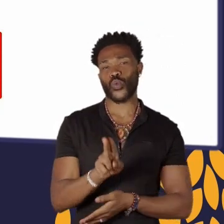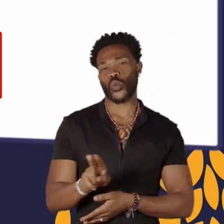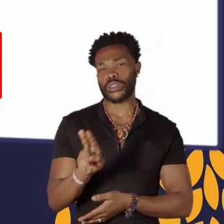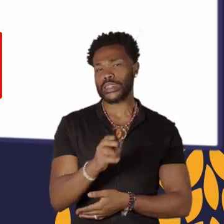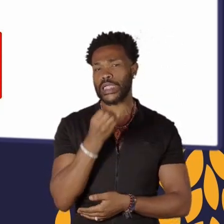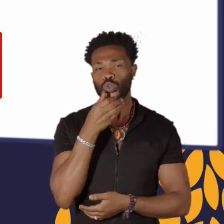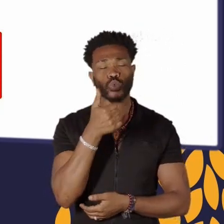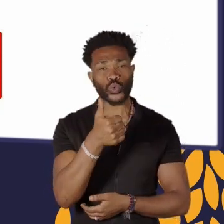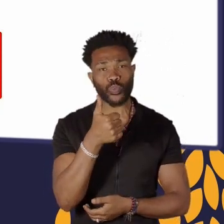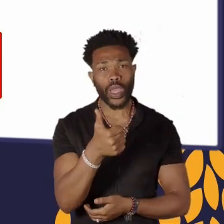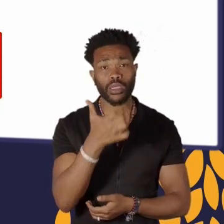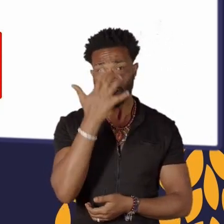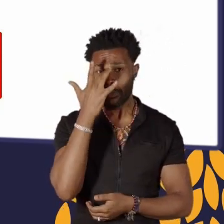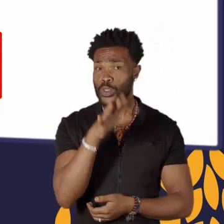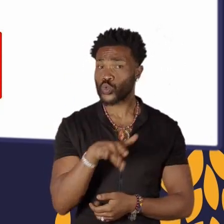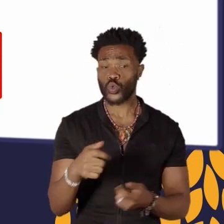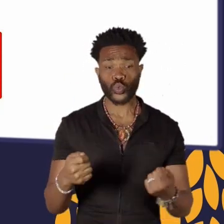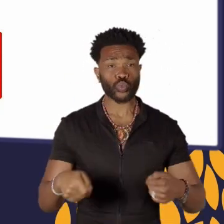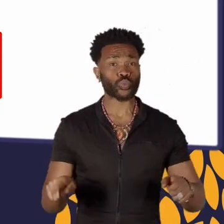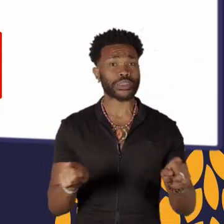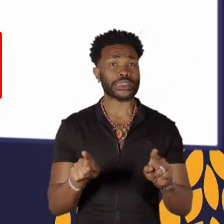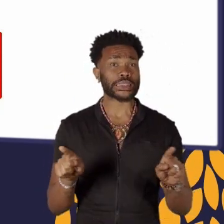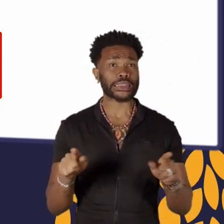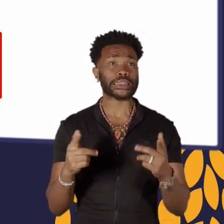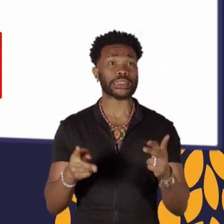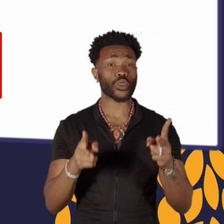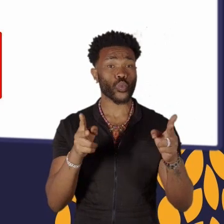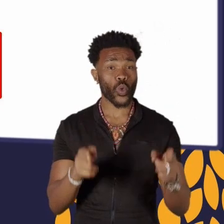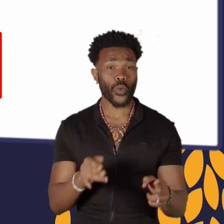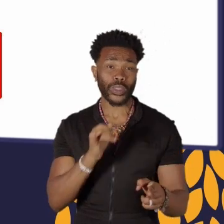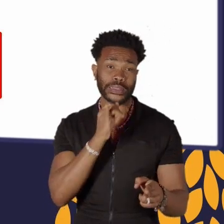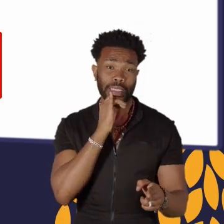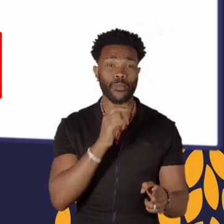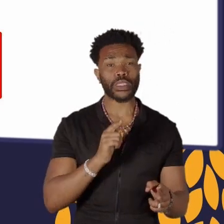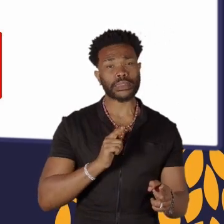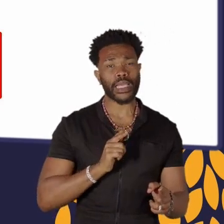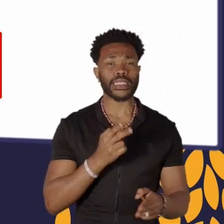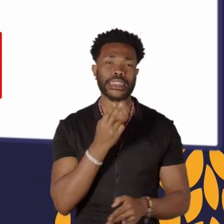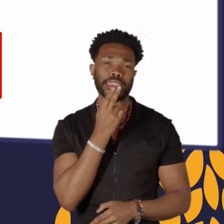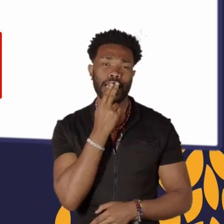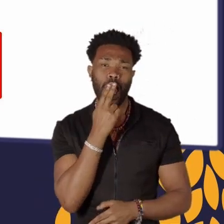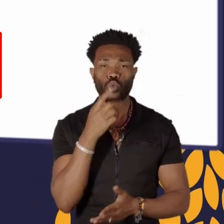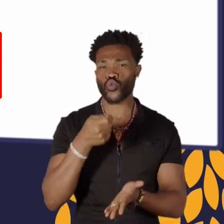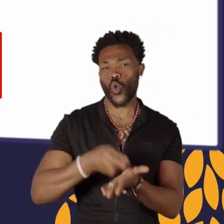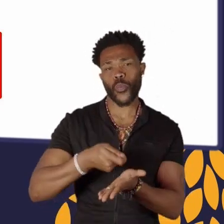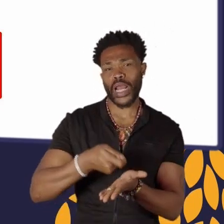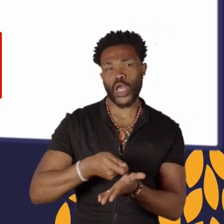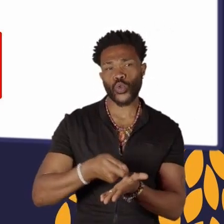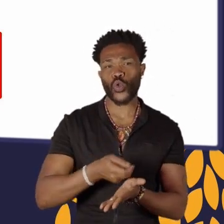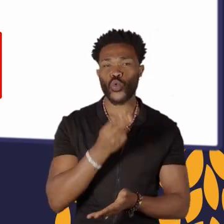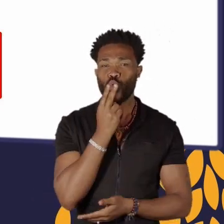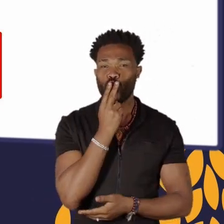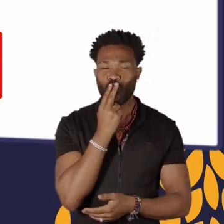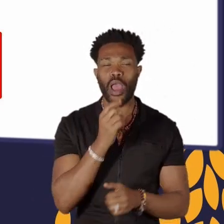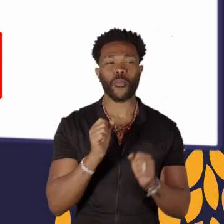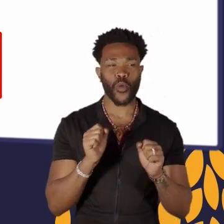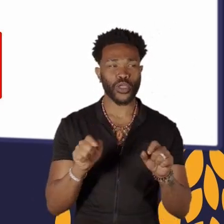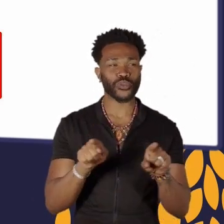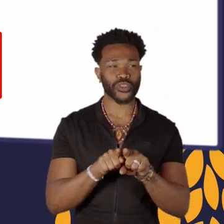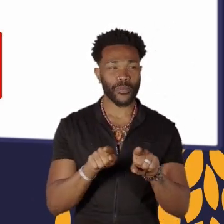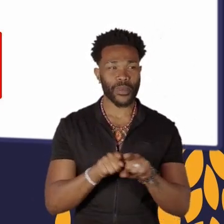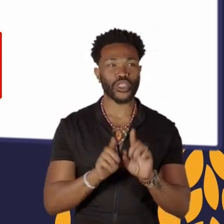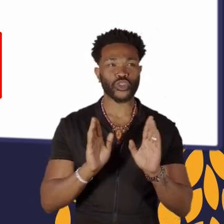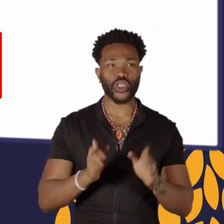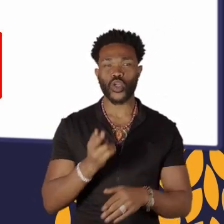tudo bem, as pessoas não precisam, né, assim como a gente tem cigarro e que não é obrigatório fumar, a gente pode